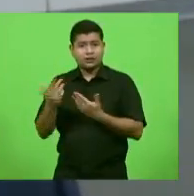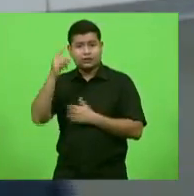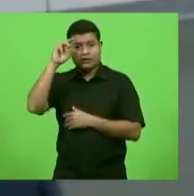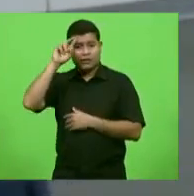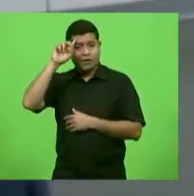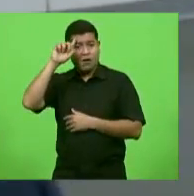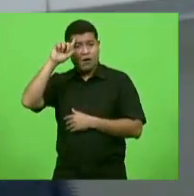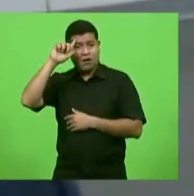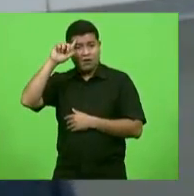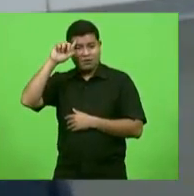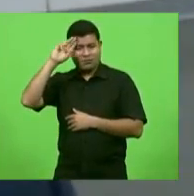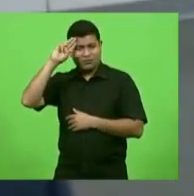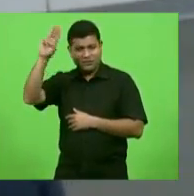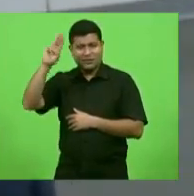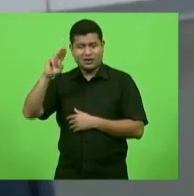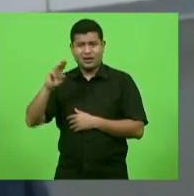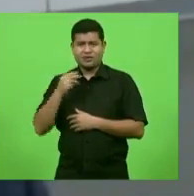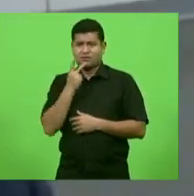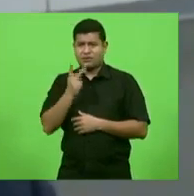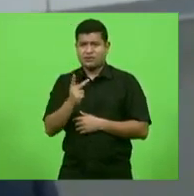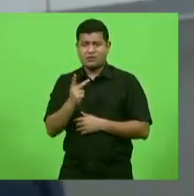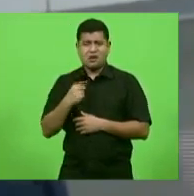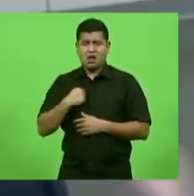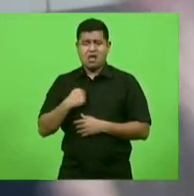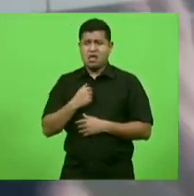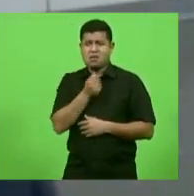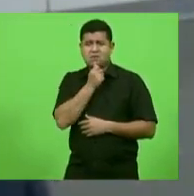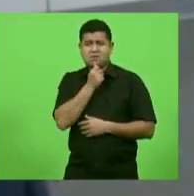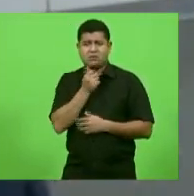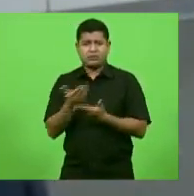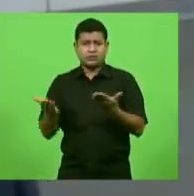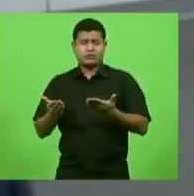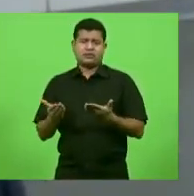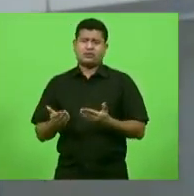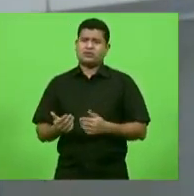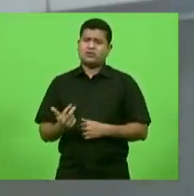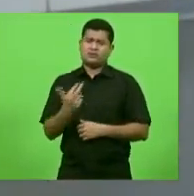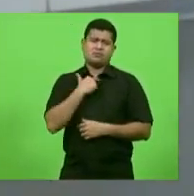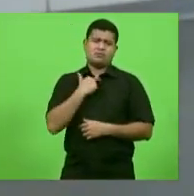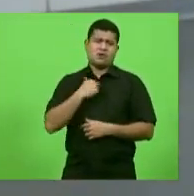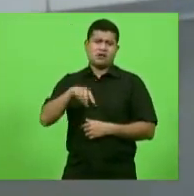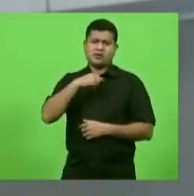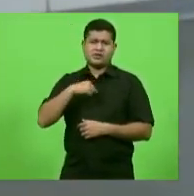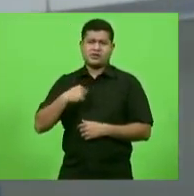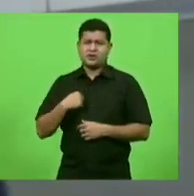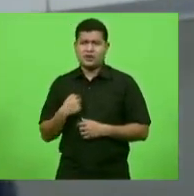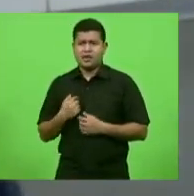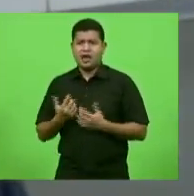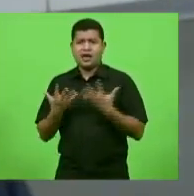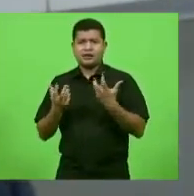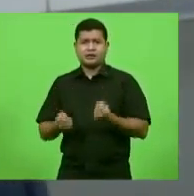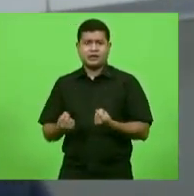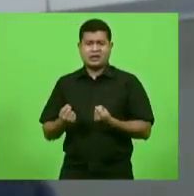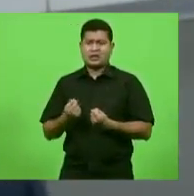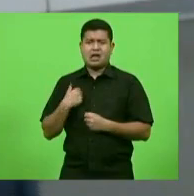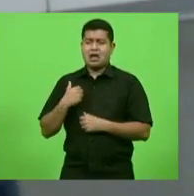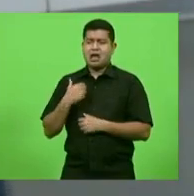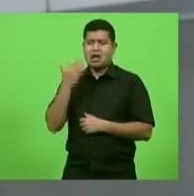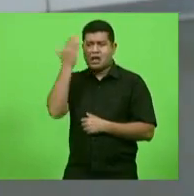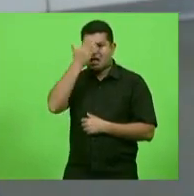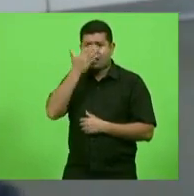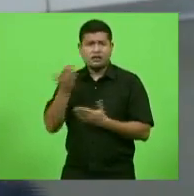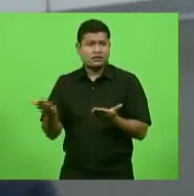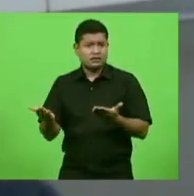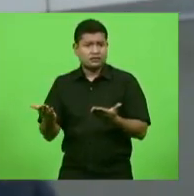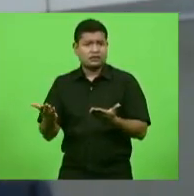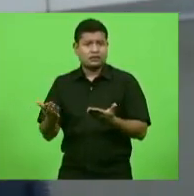é possível que possamos nos permitir contaminar com tamanha moléstia ocular. E pior, depois de